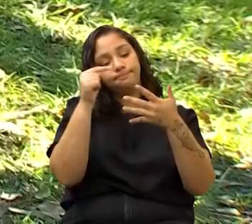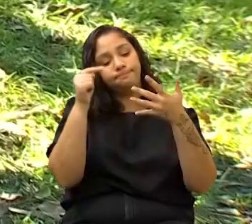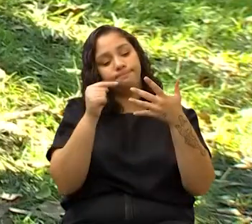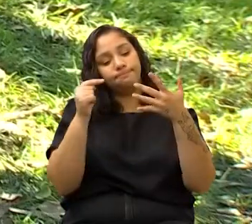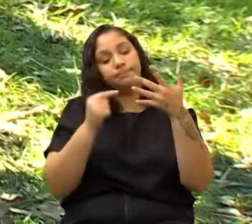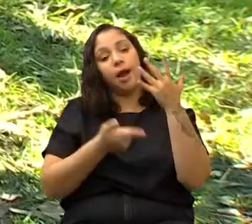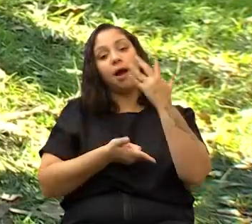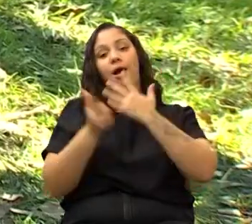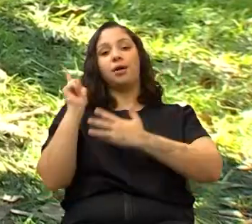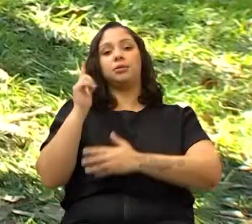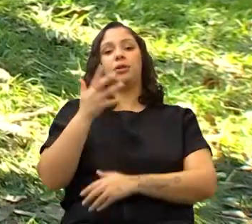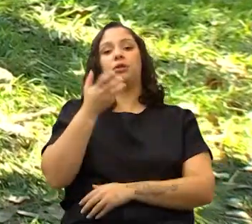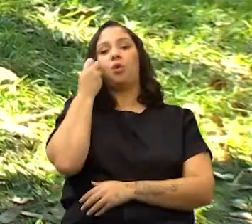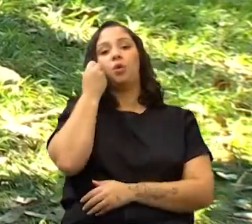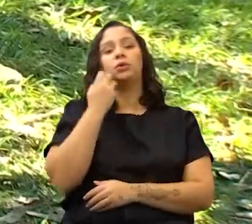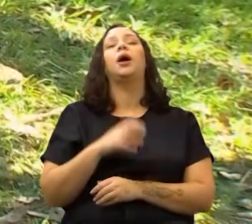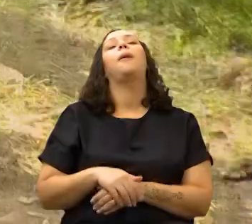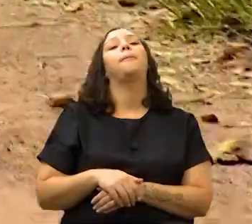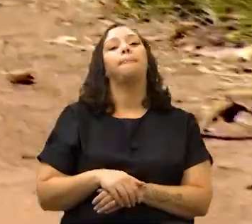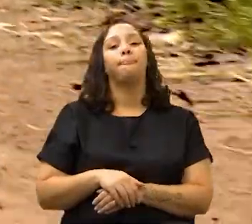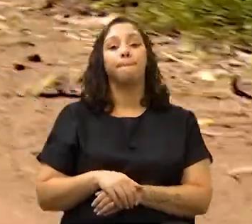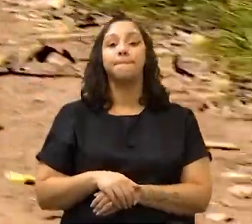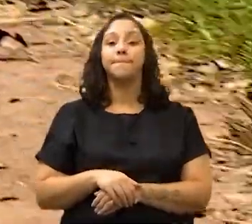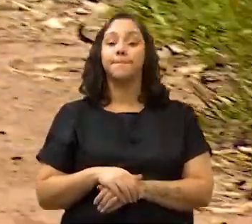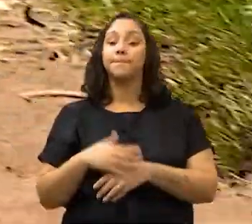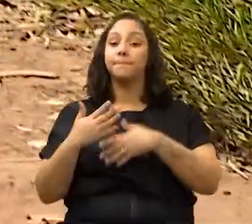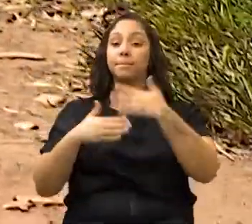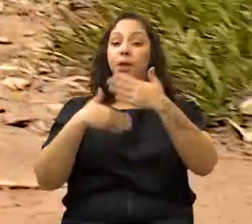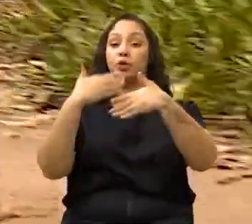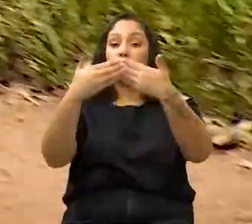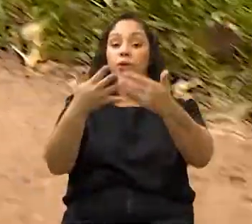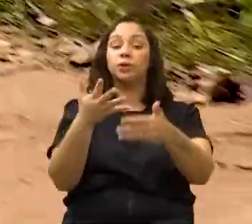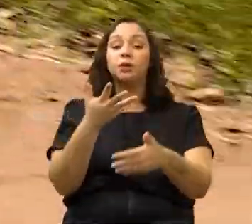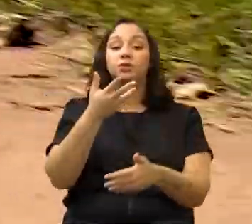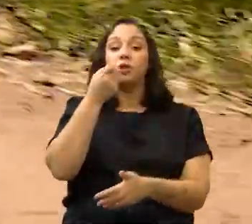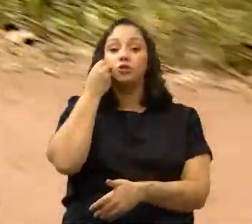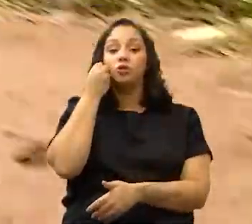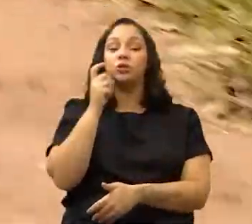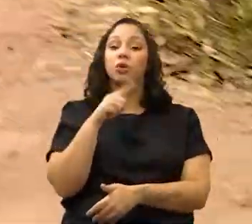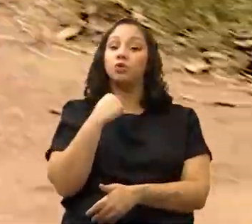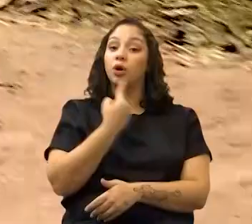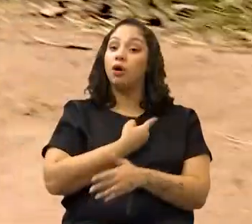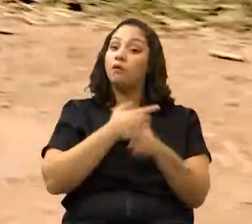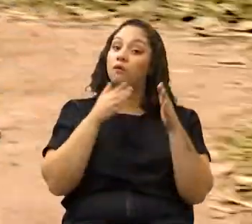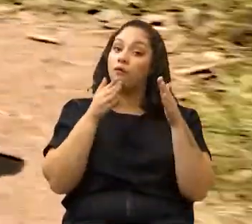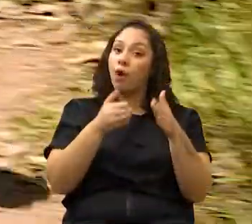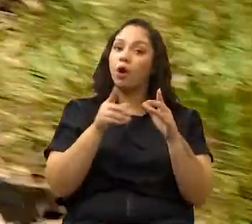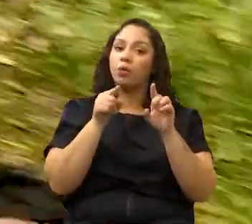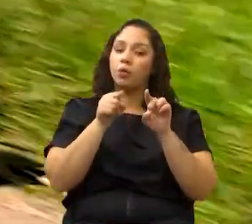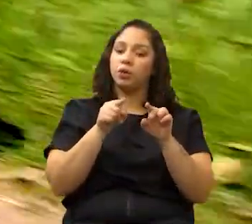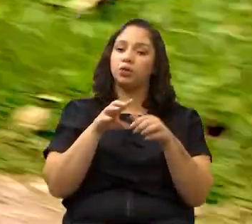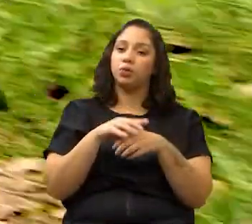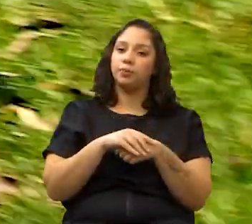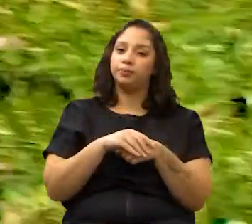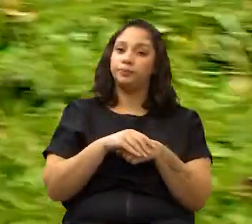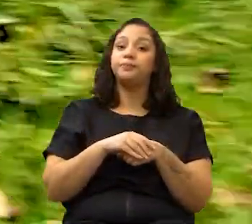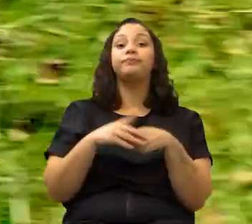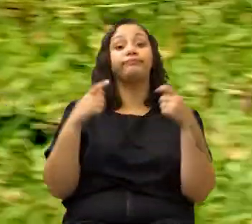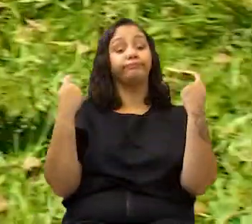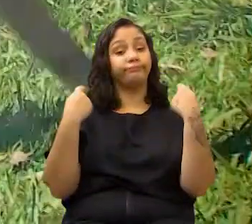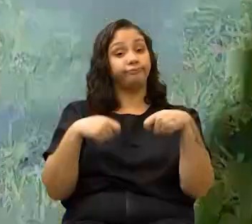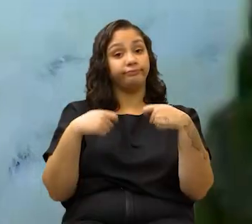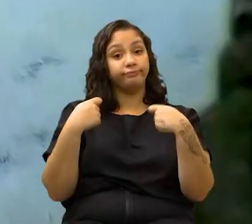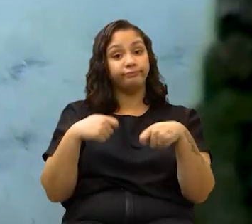tem que ser visto antes de se adotar, né? No nosso processo de adoção a gente realmente foca muito